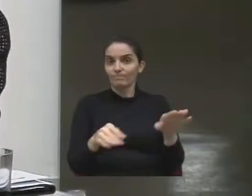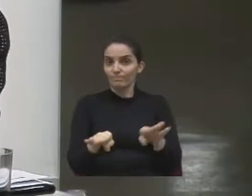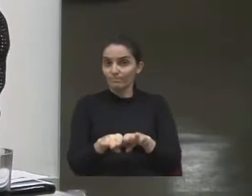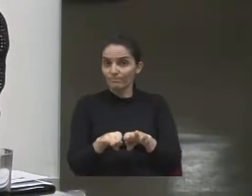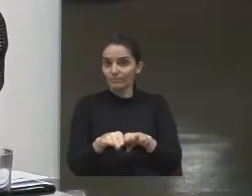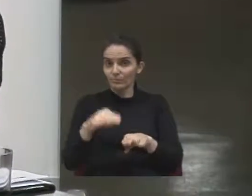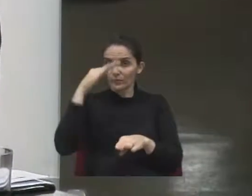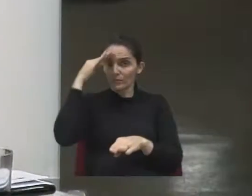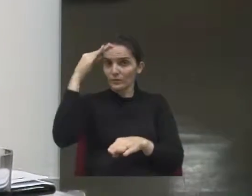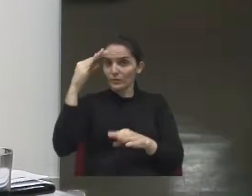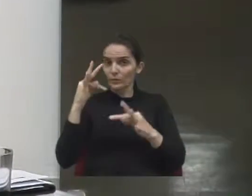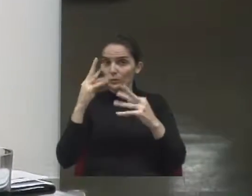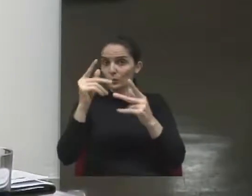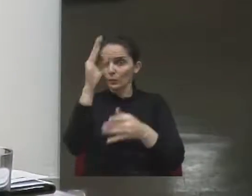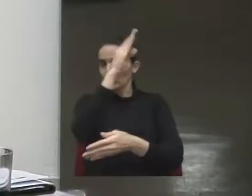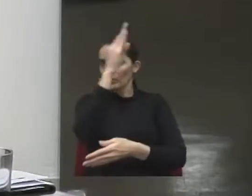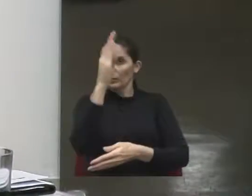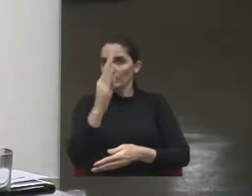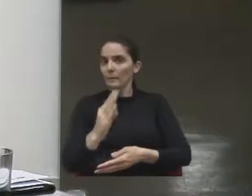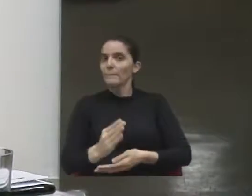nação.